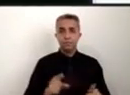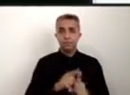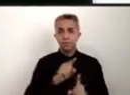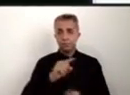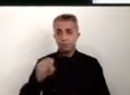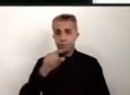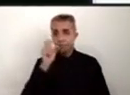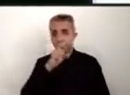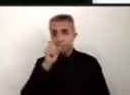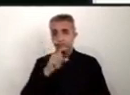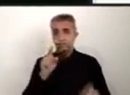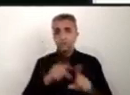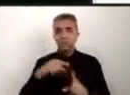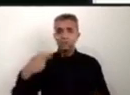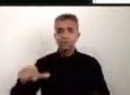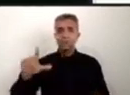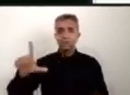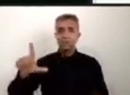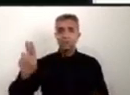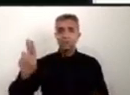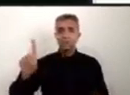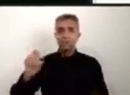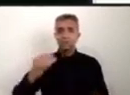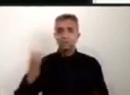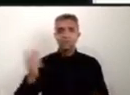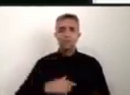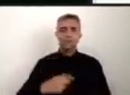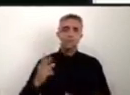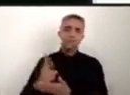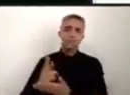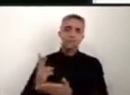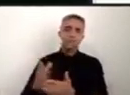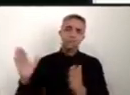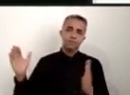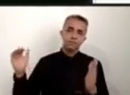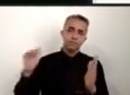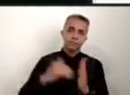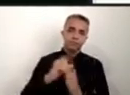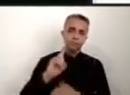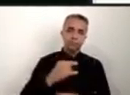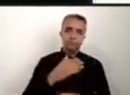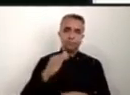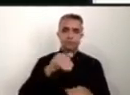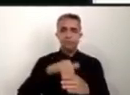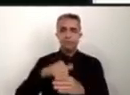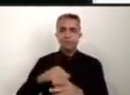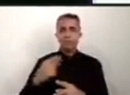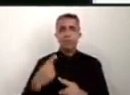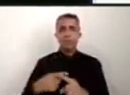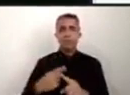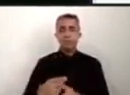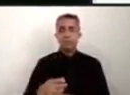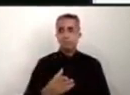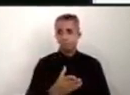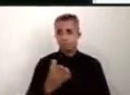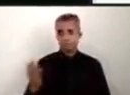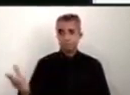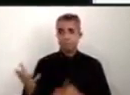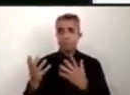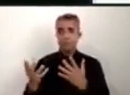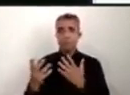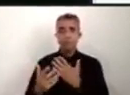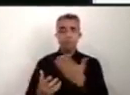Emanuel Pinheiro e do Lúdio Cabral vão continuar até o dia da eleição, pois eles certamente querem que a